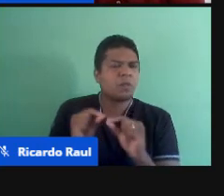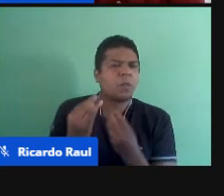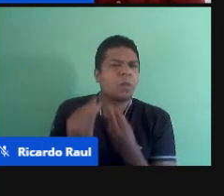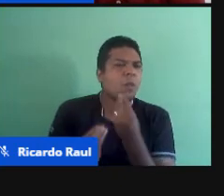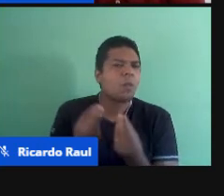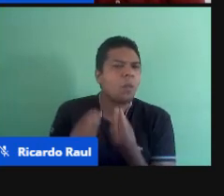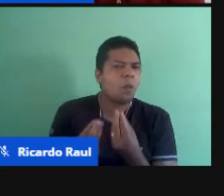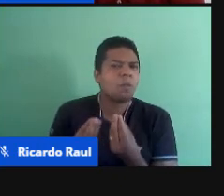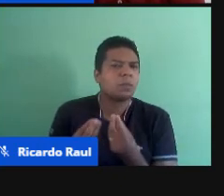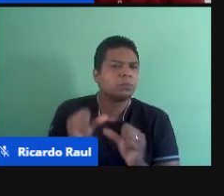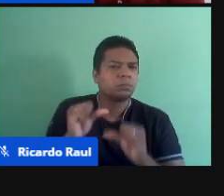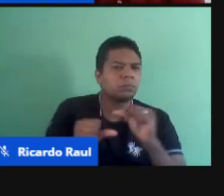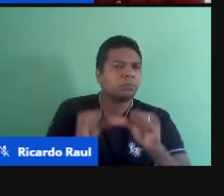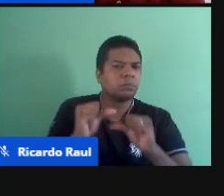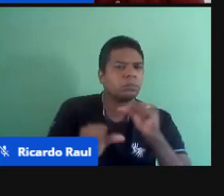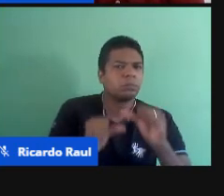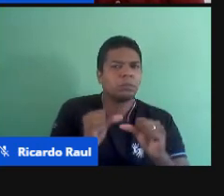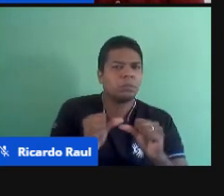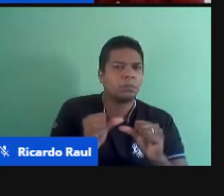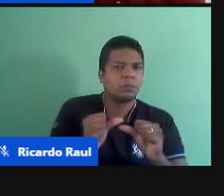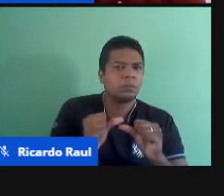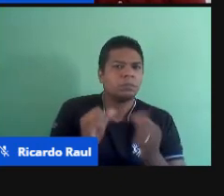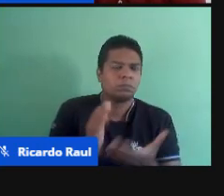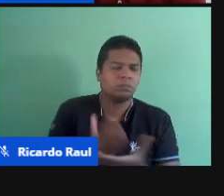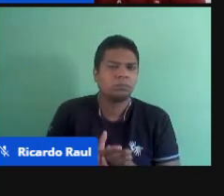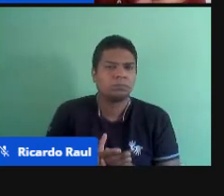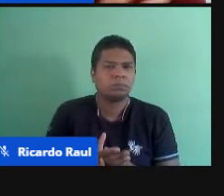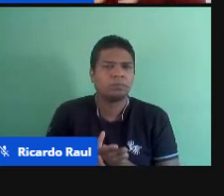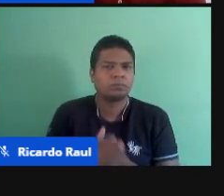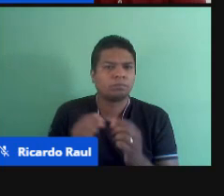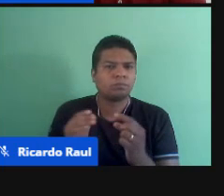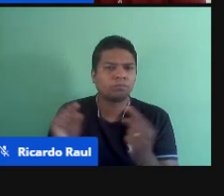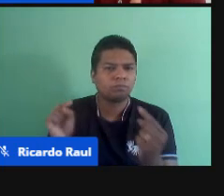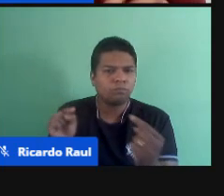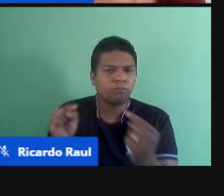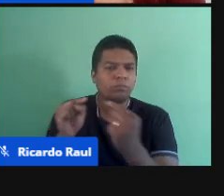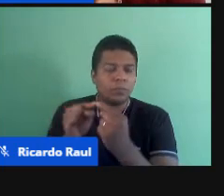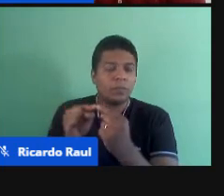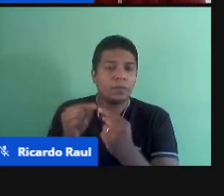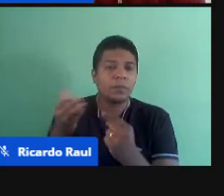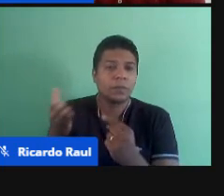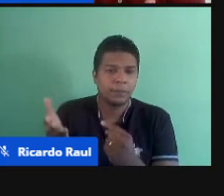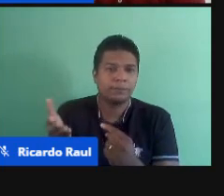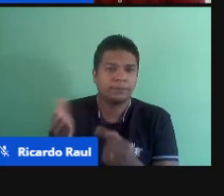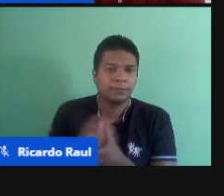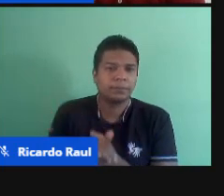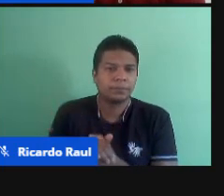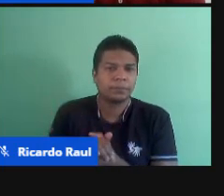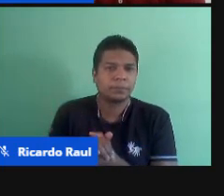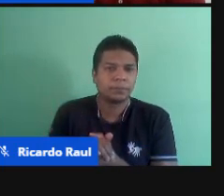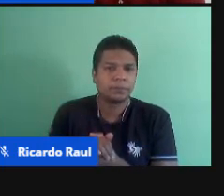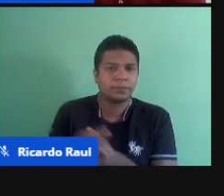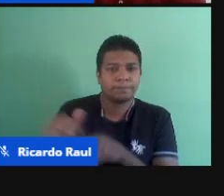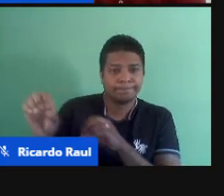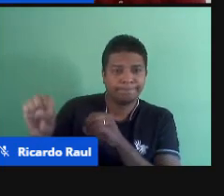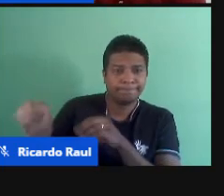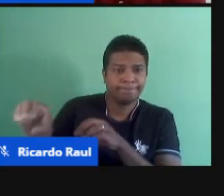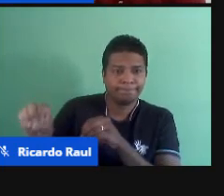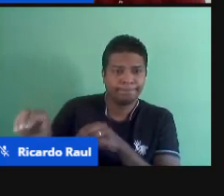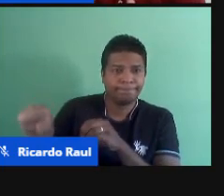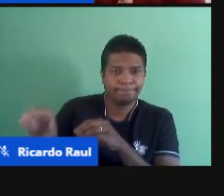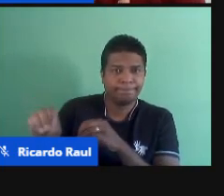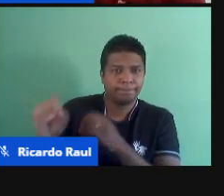podemos fazer isso e como é que nós vamos atingir isso? Então, esses objetivos educacionais,